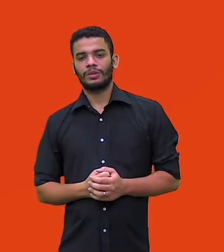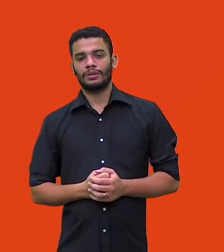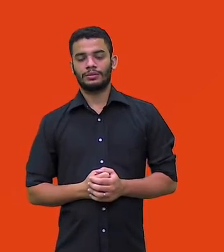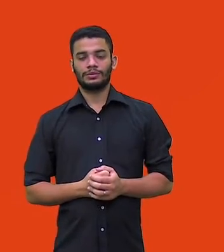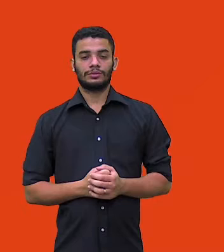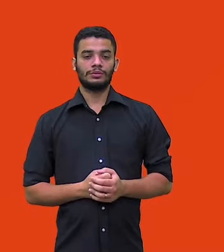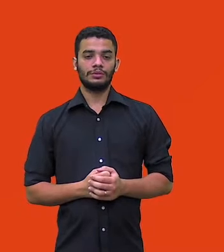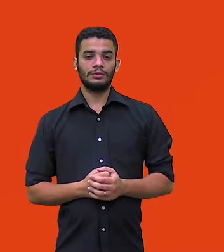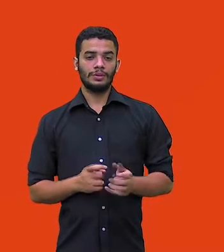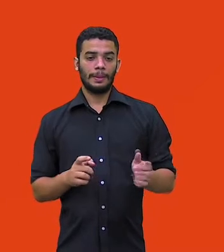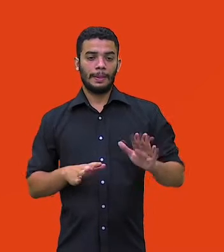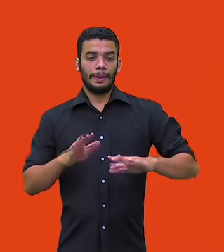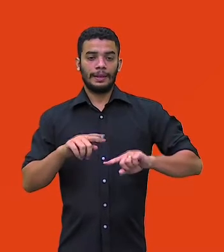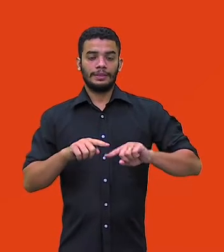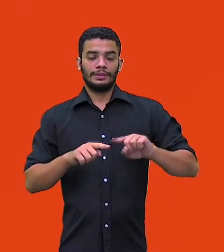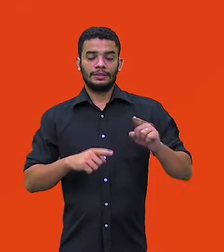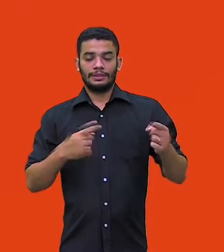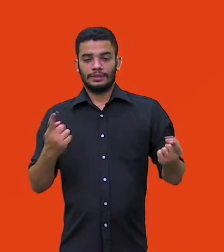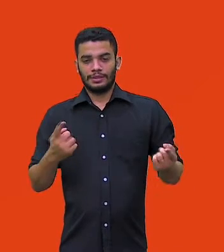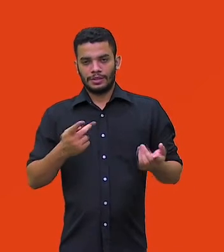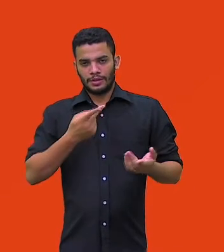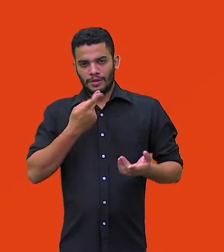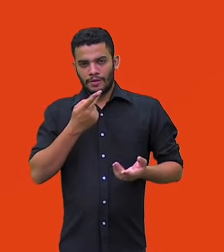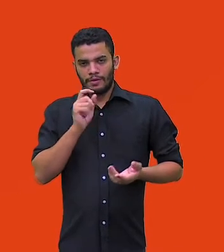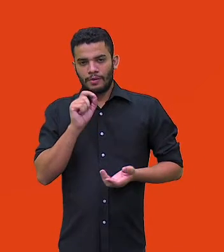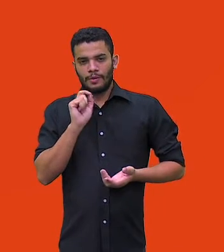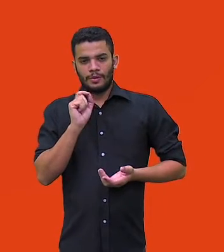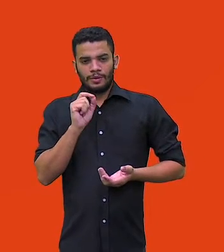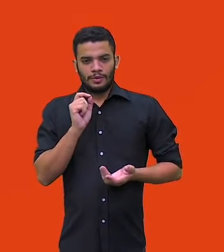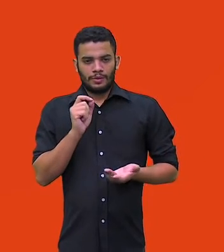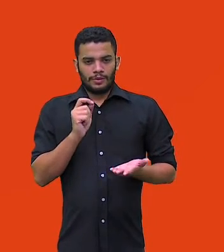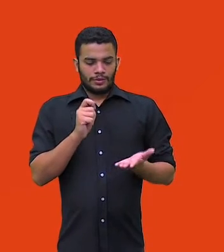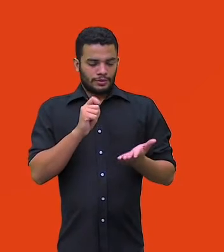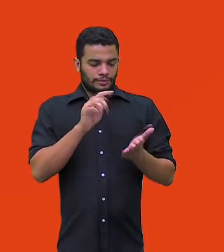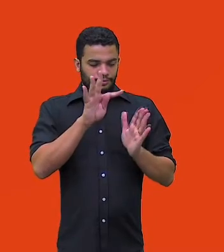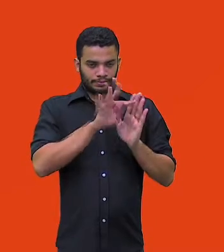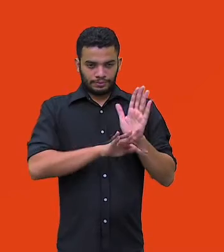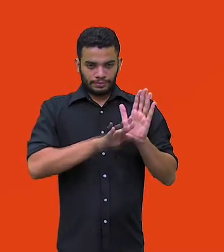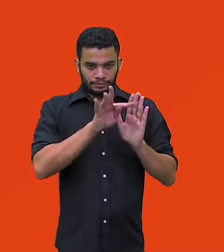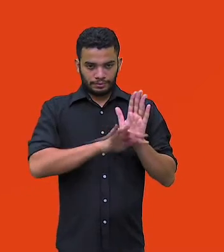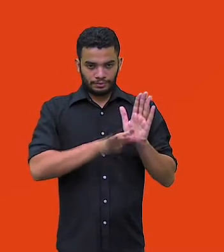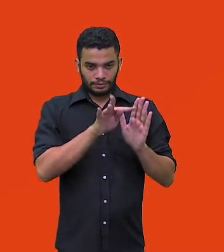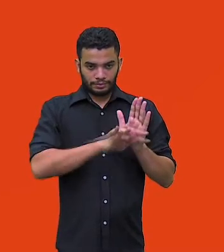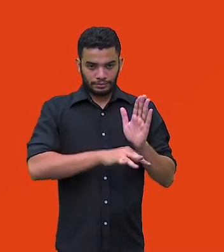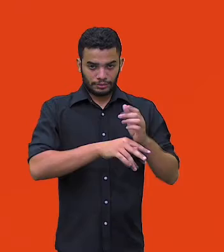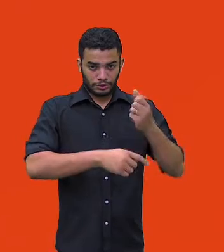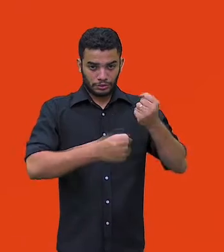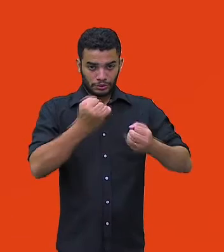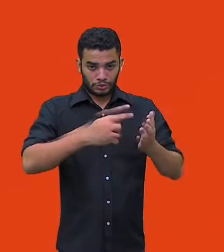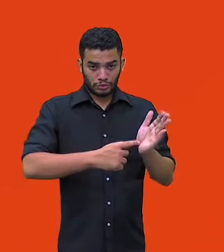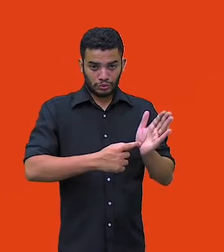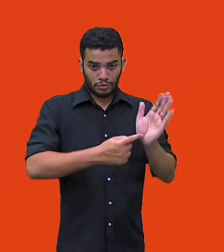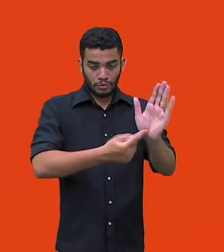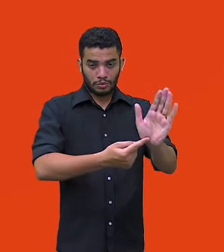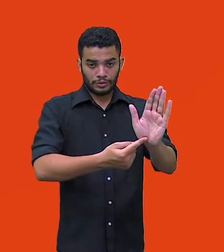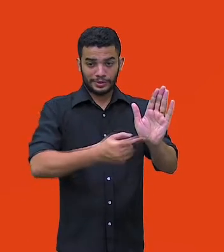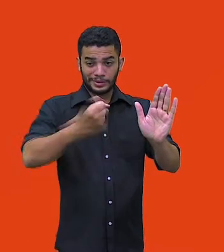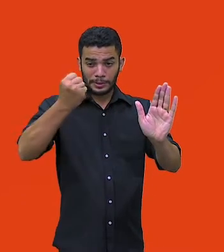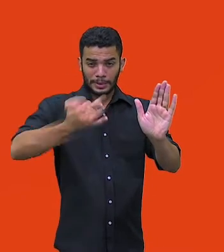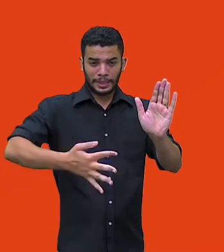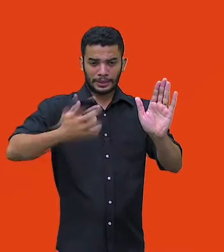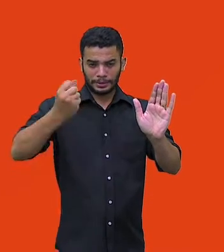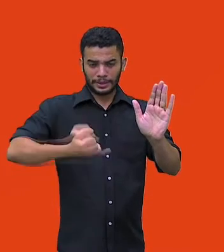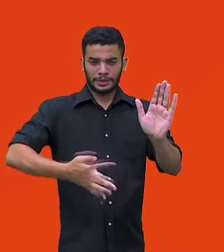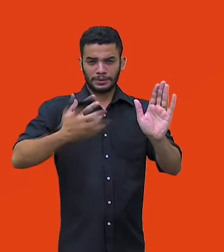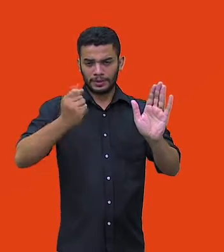o tipo de texto em que são dadas essas explicações, né, de como um dado fenômeno ocorre,